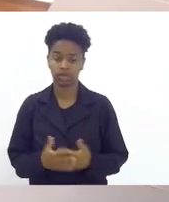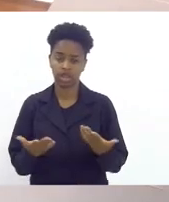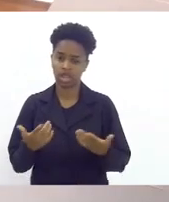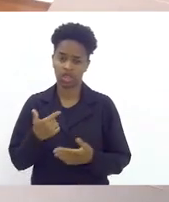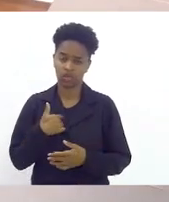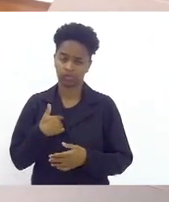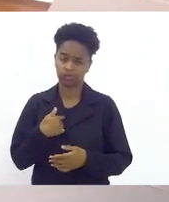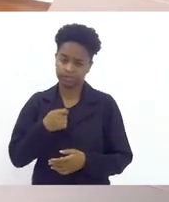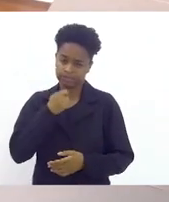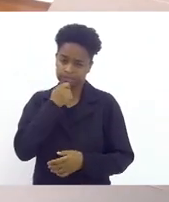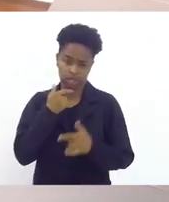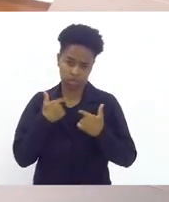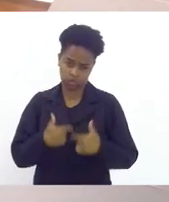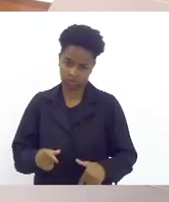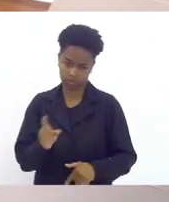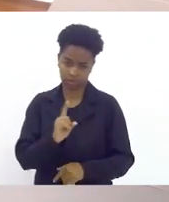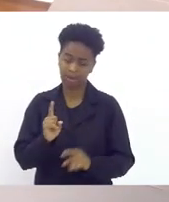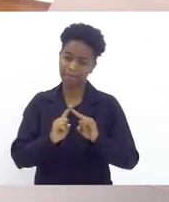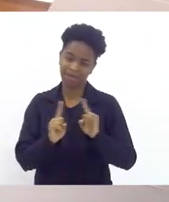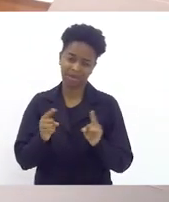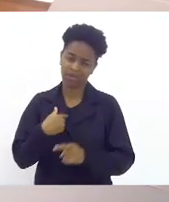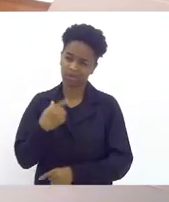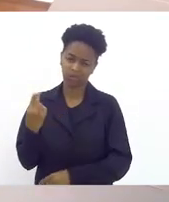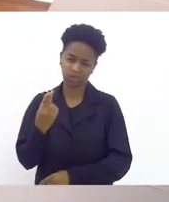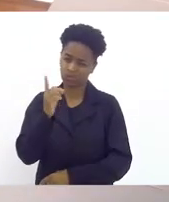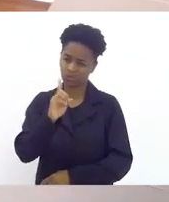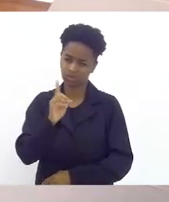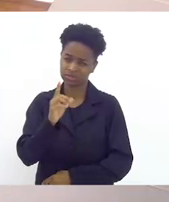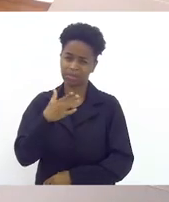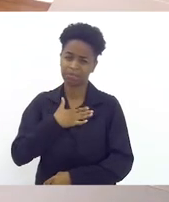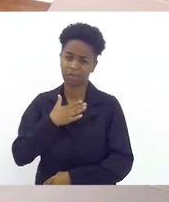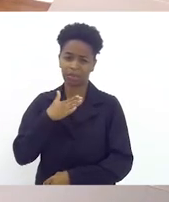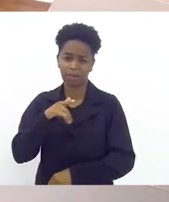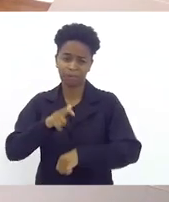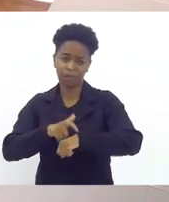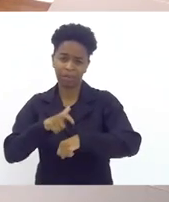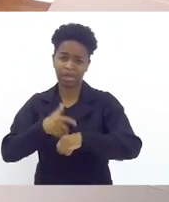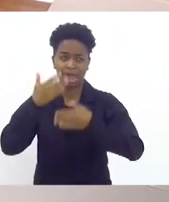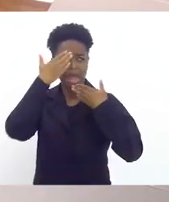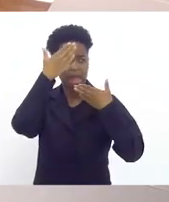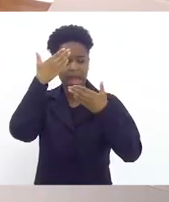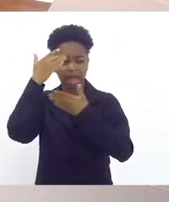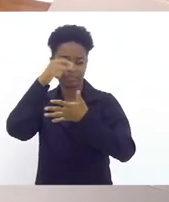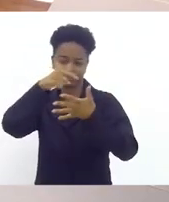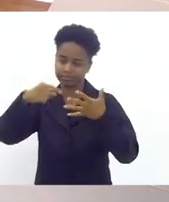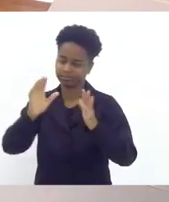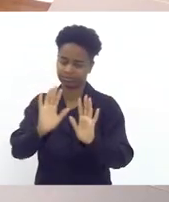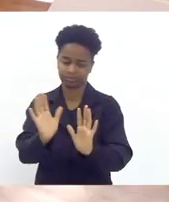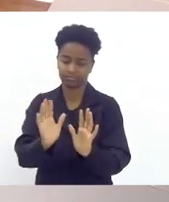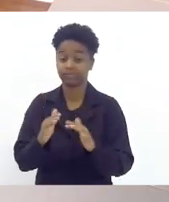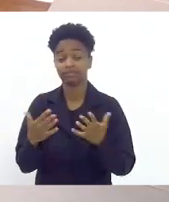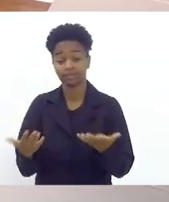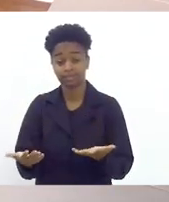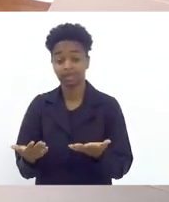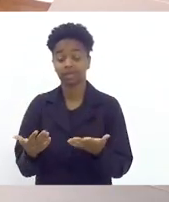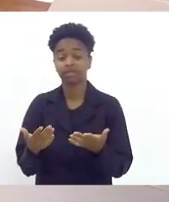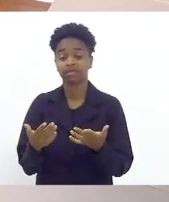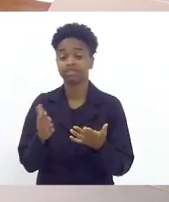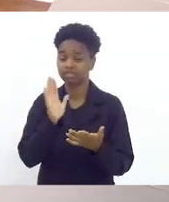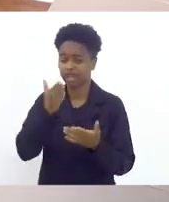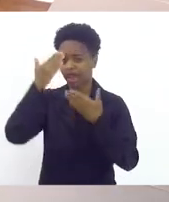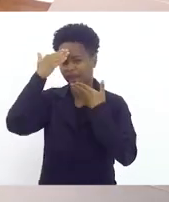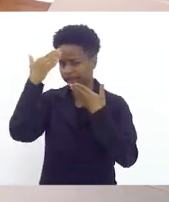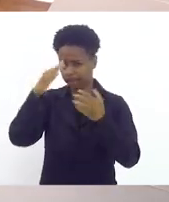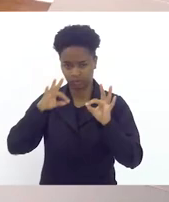mal educado mas não vou usar meus valiosos minutos para agradecer os ambientalistas aqui presentes e a iniciativa já